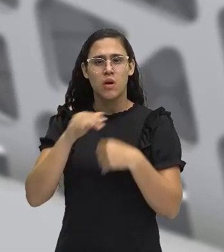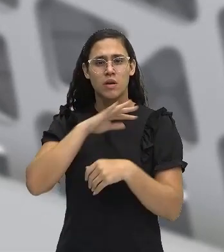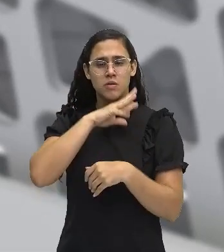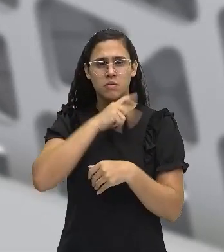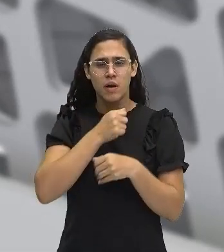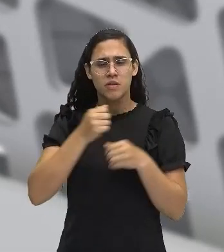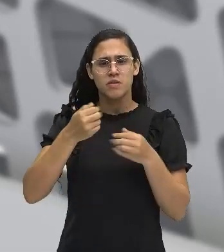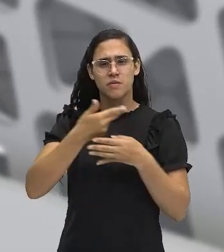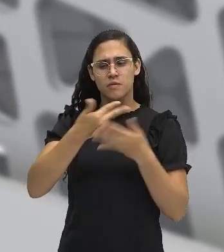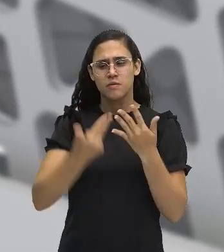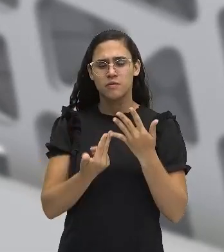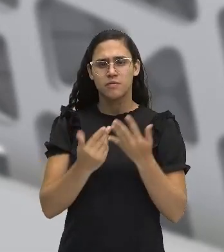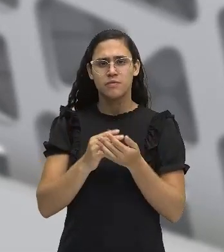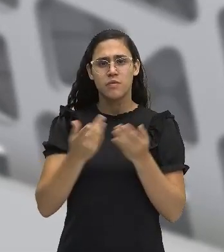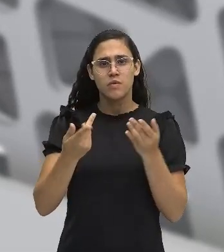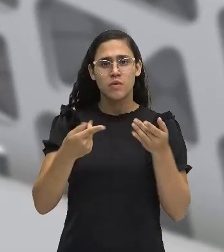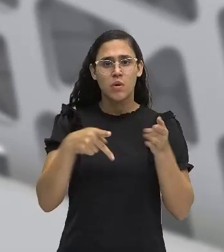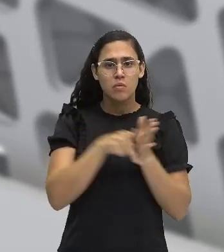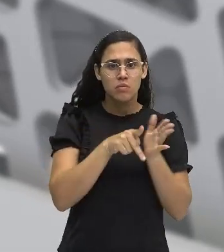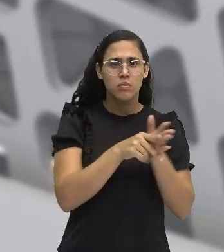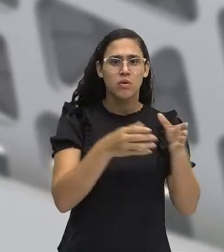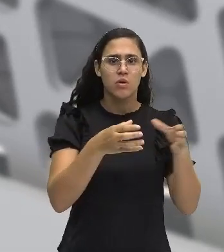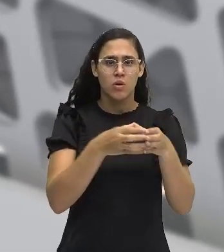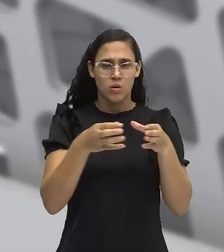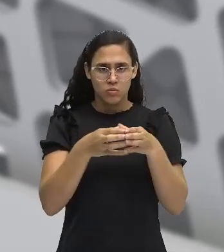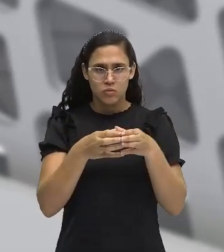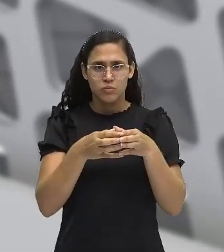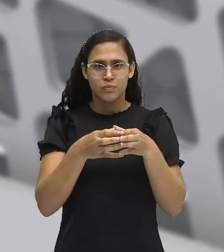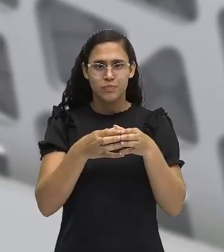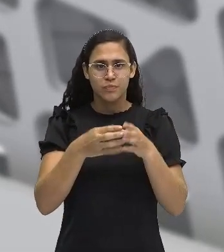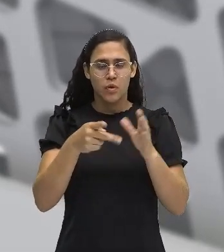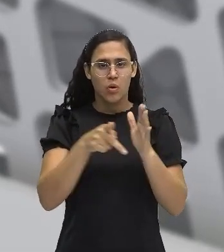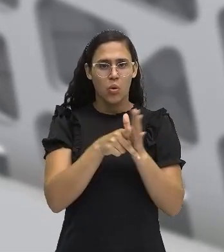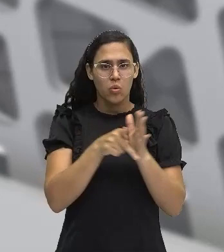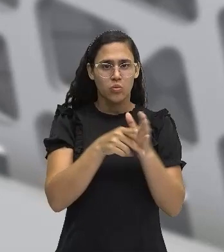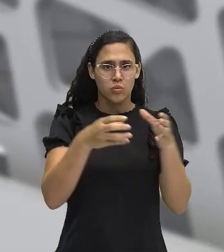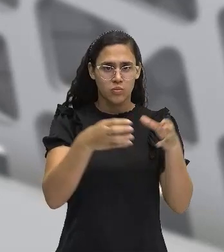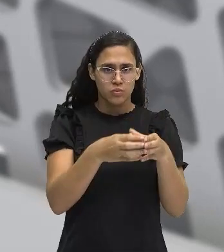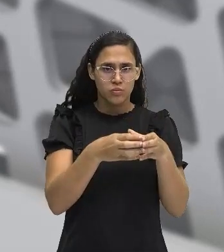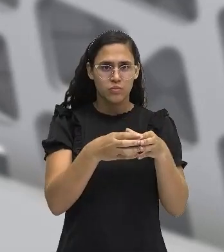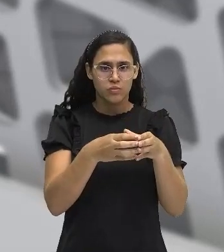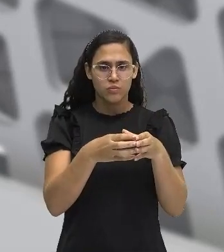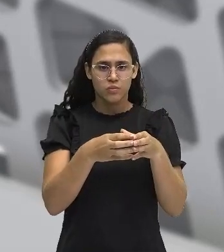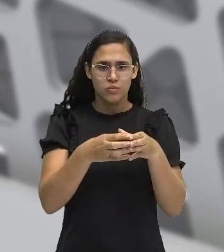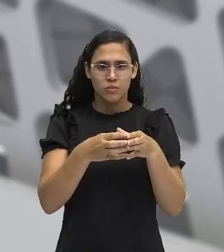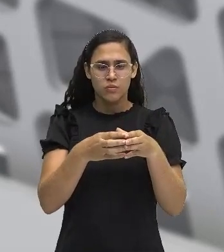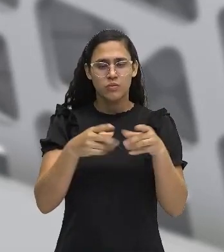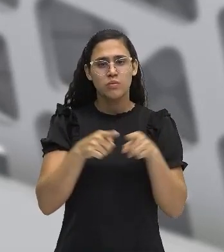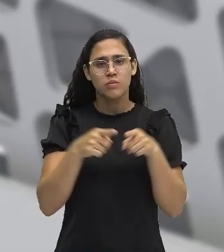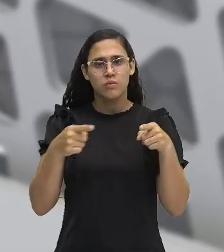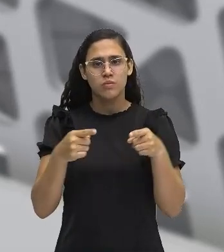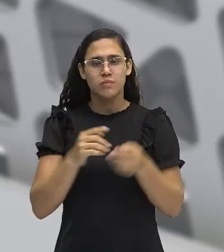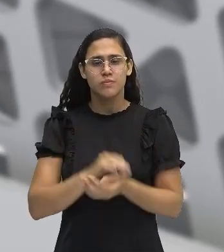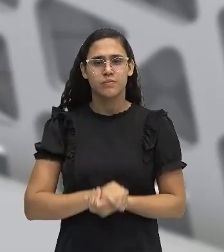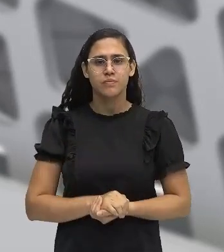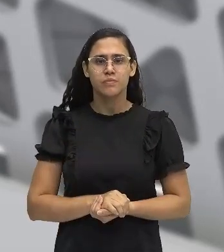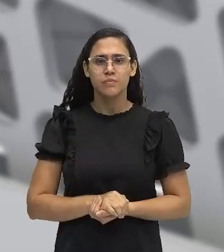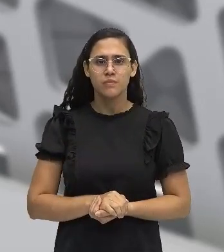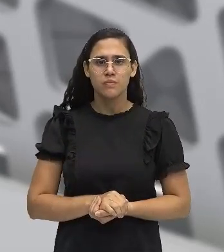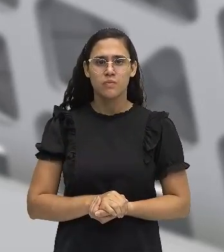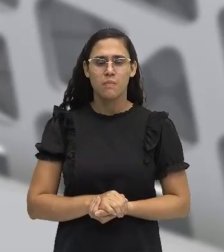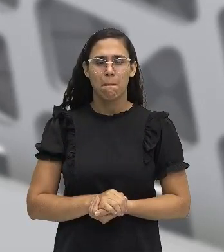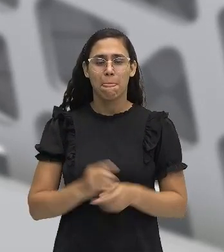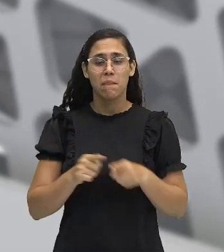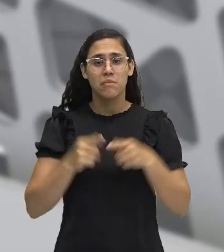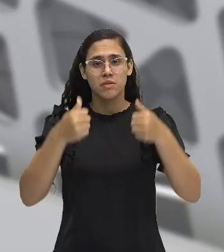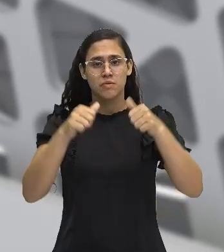todas elas pertencem ali ao mesmo reino, né? Na verdade, a um grande reino dos seres vivos. E aí, se a gente for ver, temos